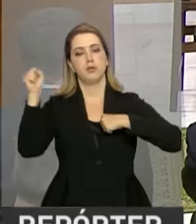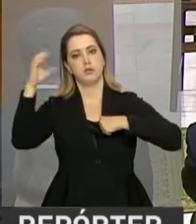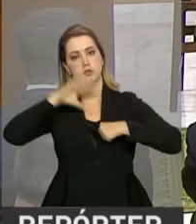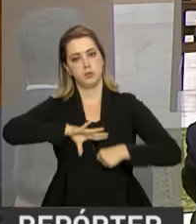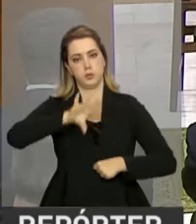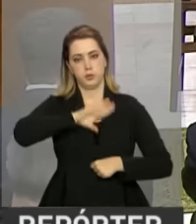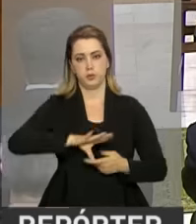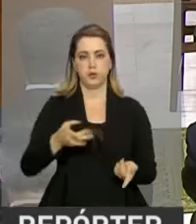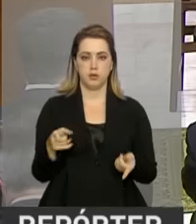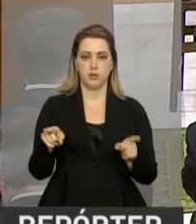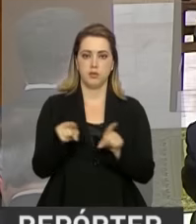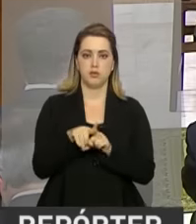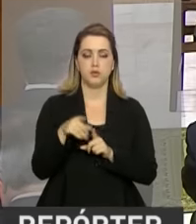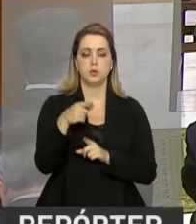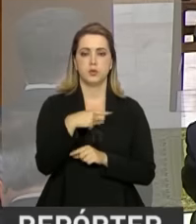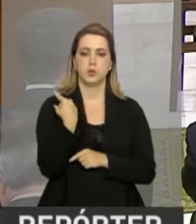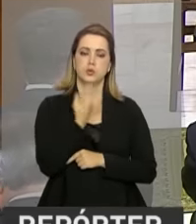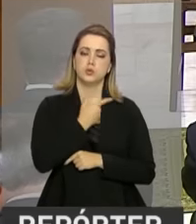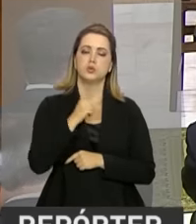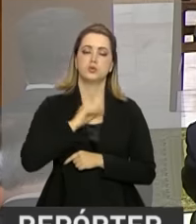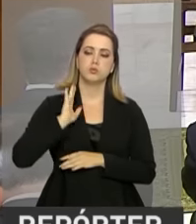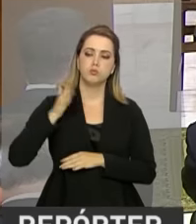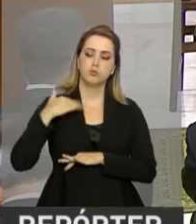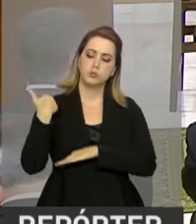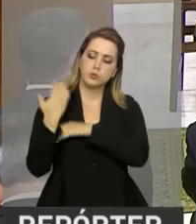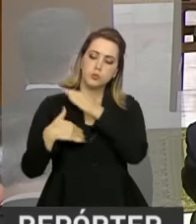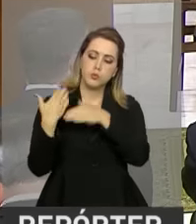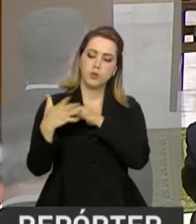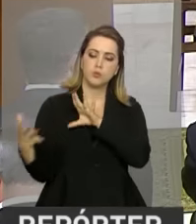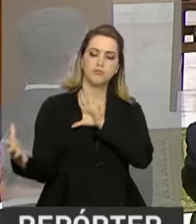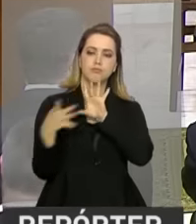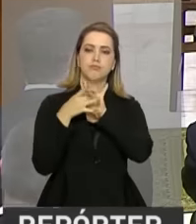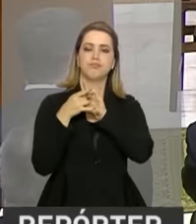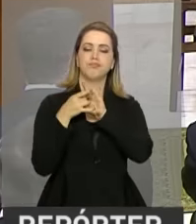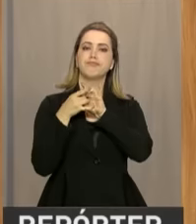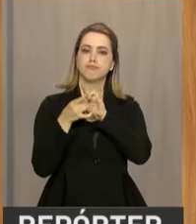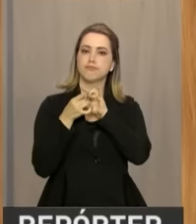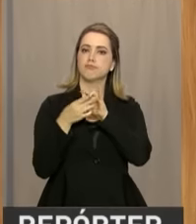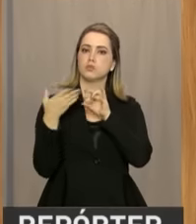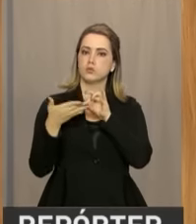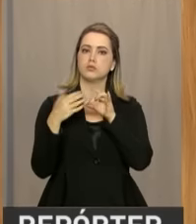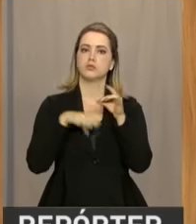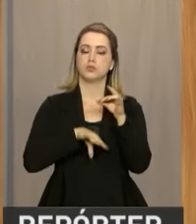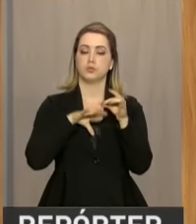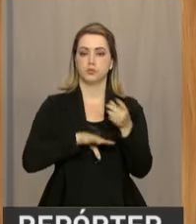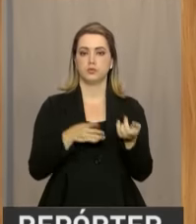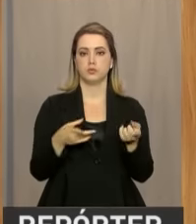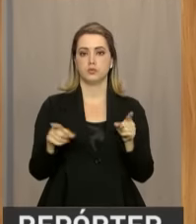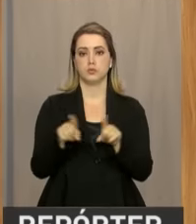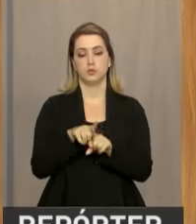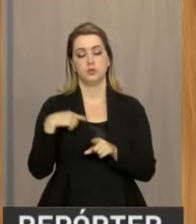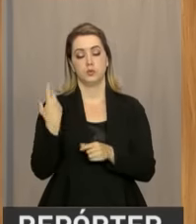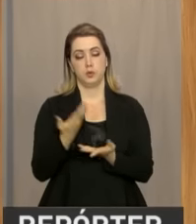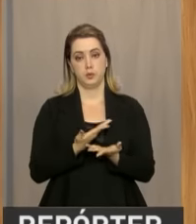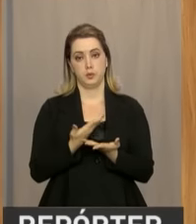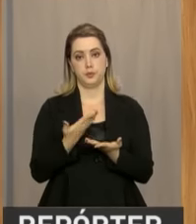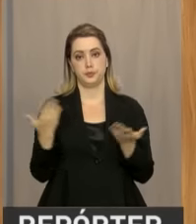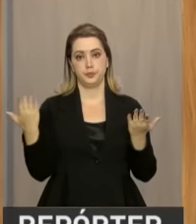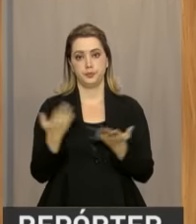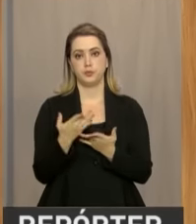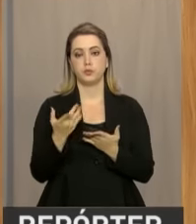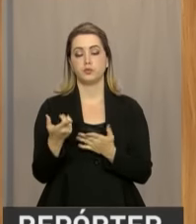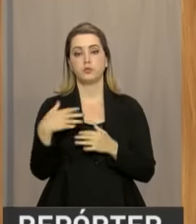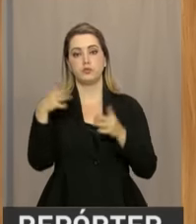Portugal portanto nós temos uma relação já muito efetiva eh com Portugal e voltamos a tratar desse